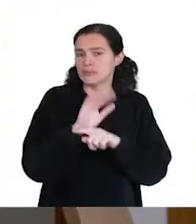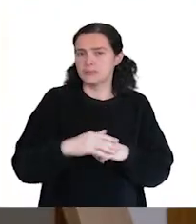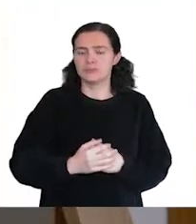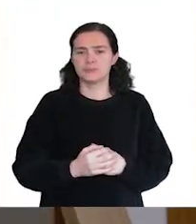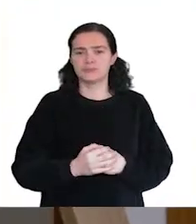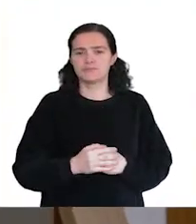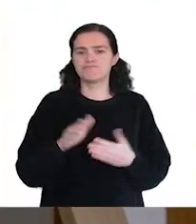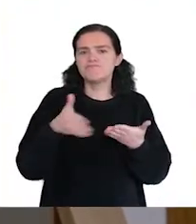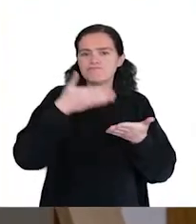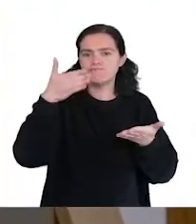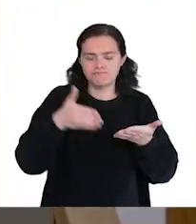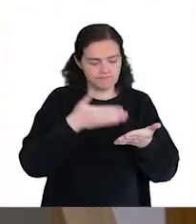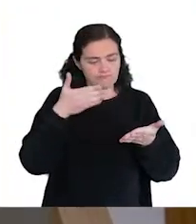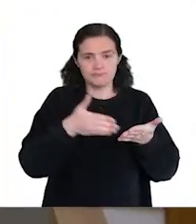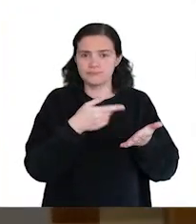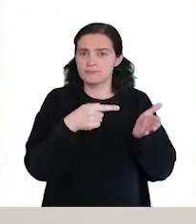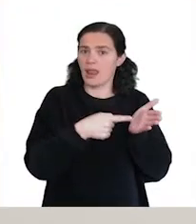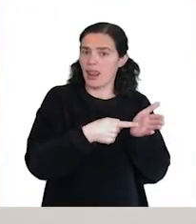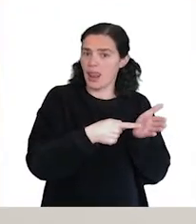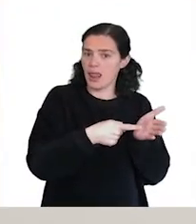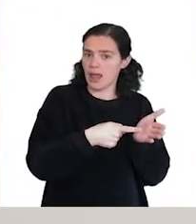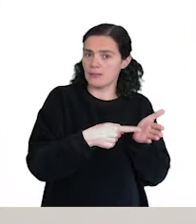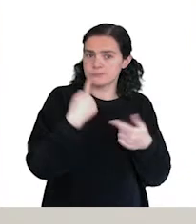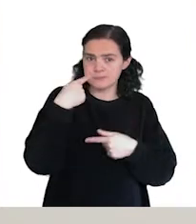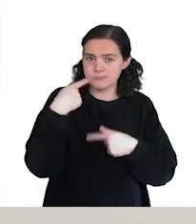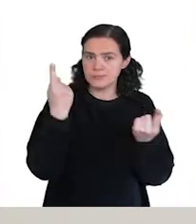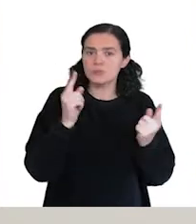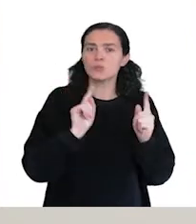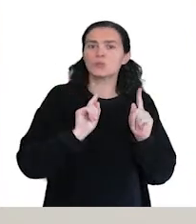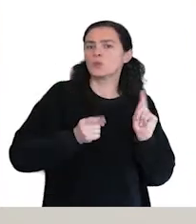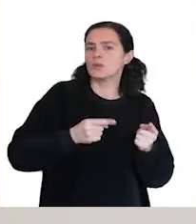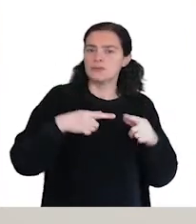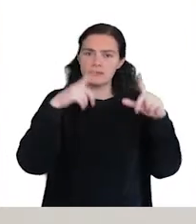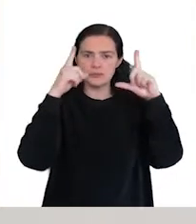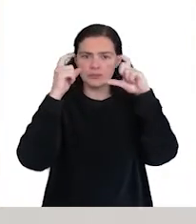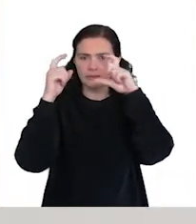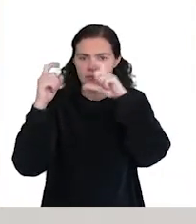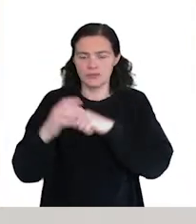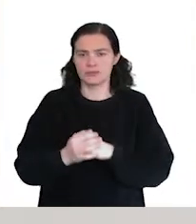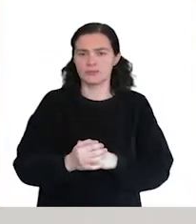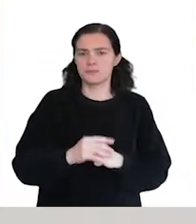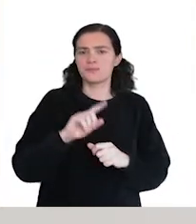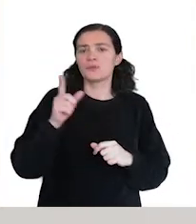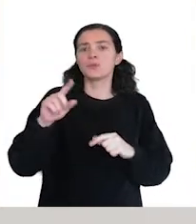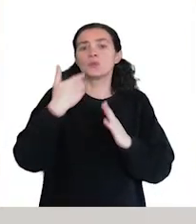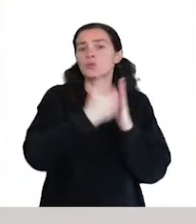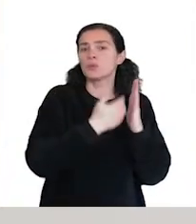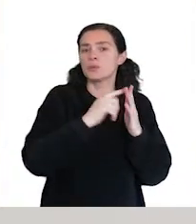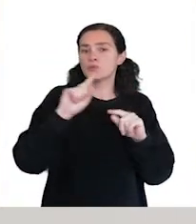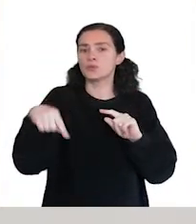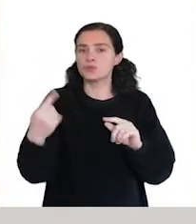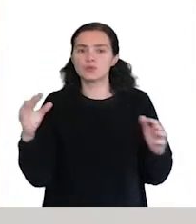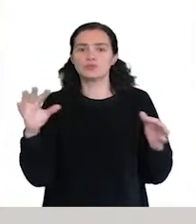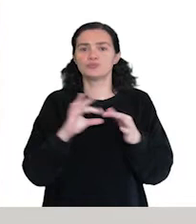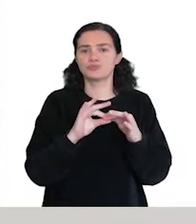Por exemplo, um álbum que apresenta uma série de fotografias e outros